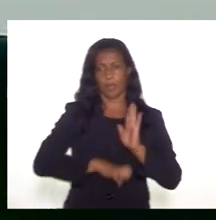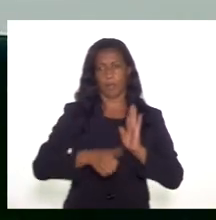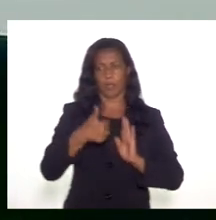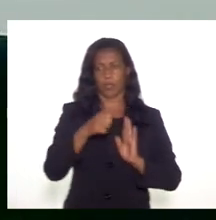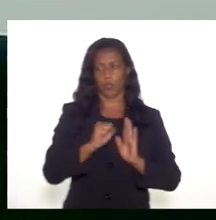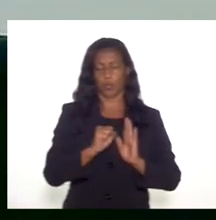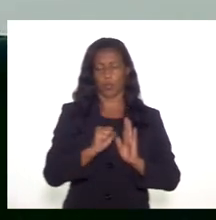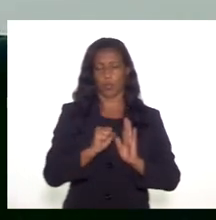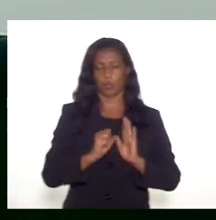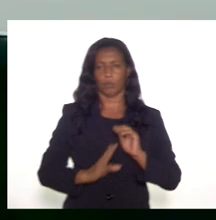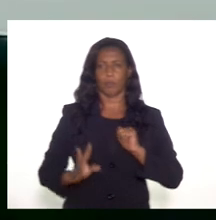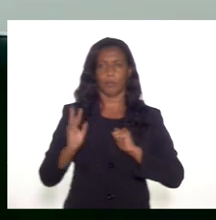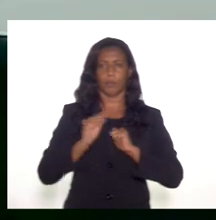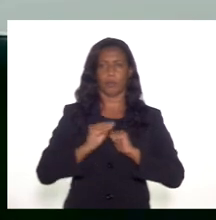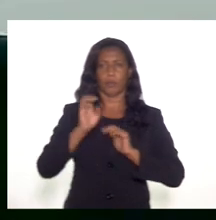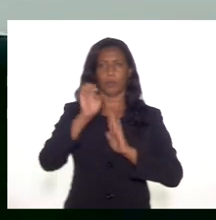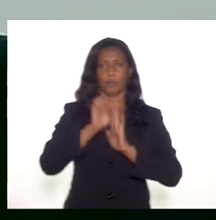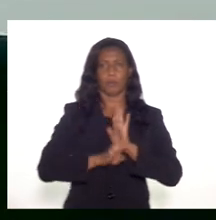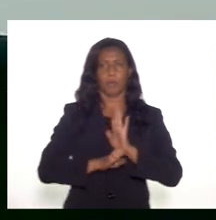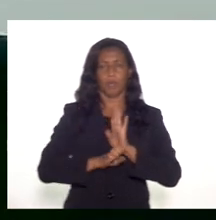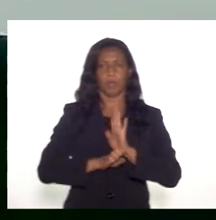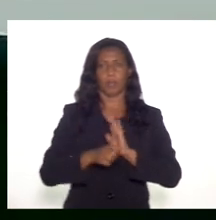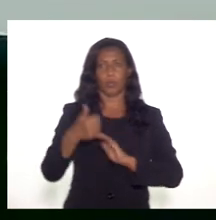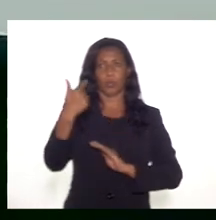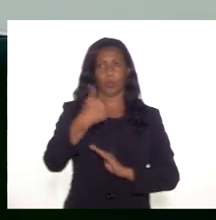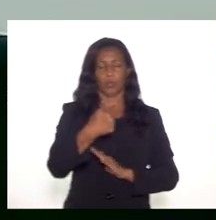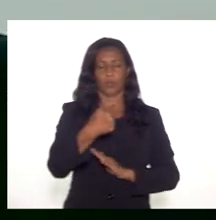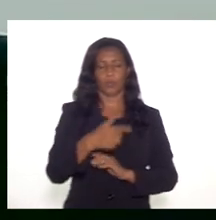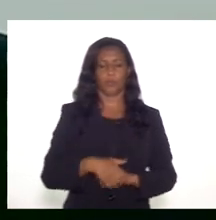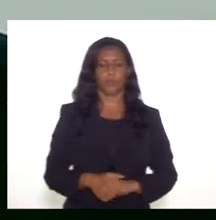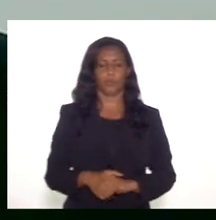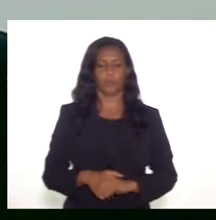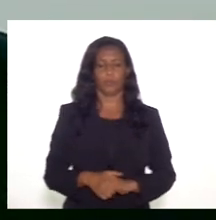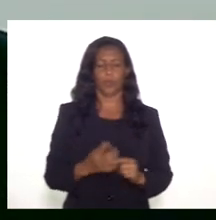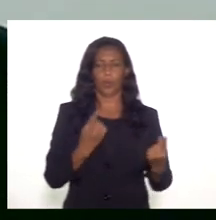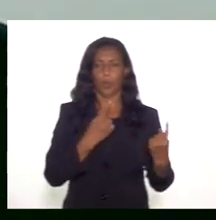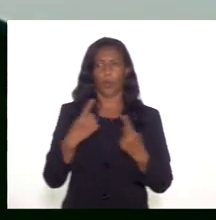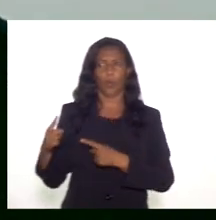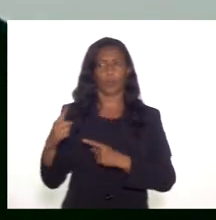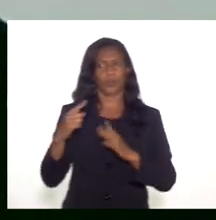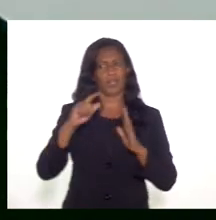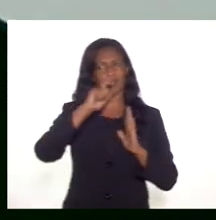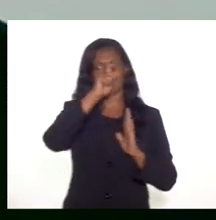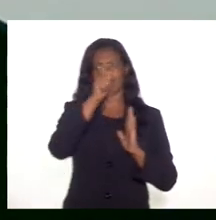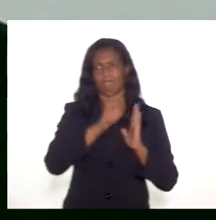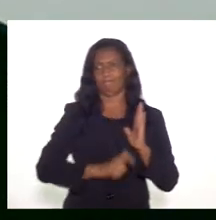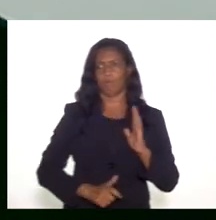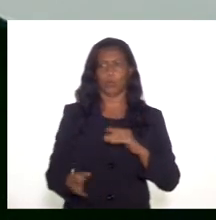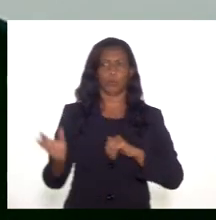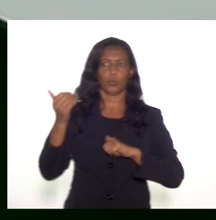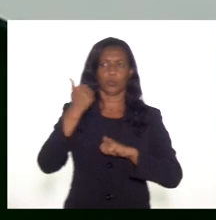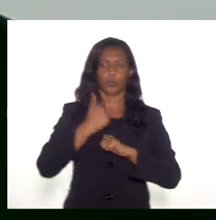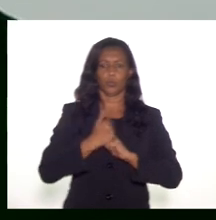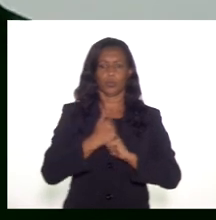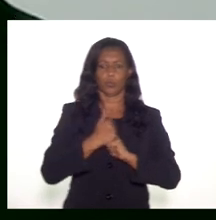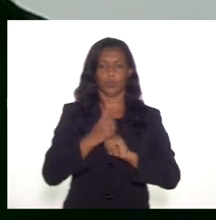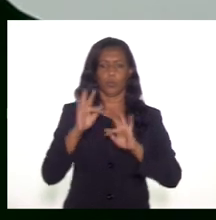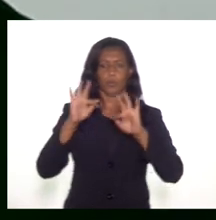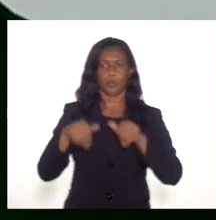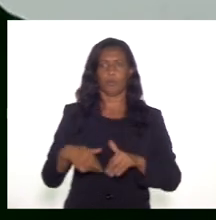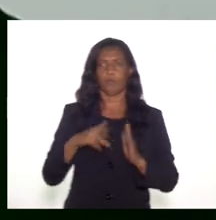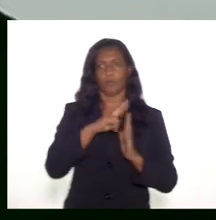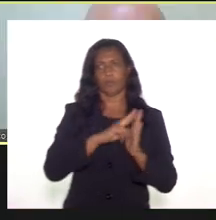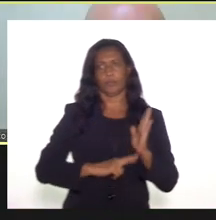pela aprovação da sub-emenda aglutinativa da emenda 2, contrário às demais emendas, concluindo por substitutivo, pedindo forma final de